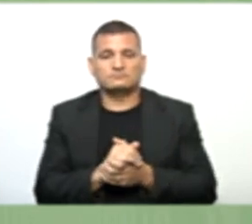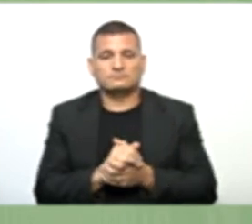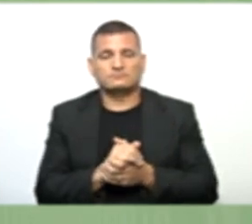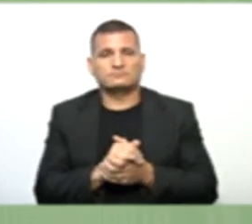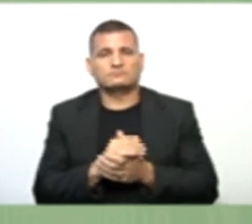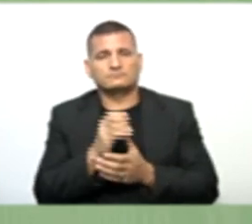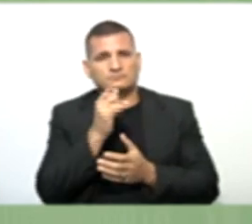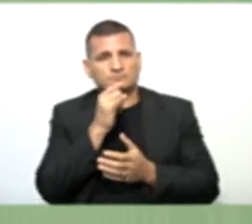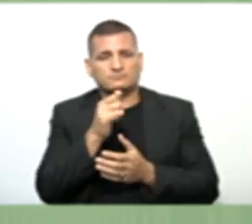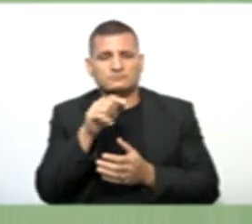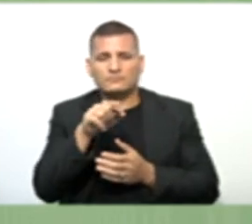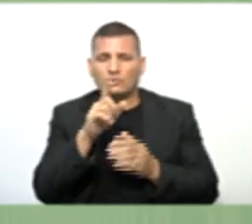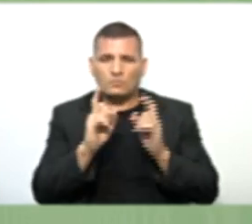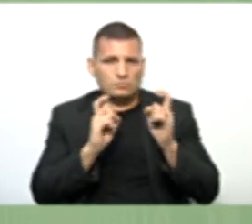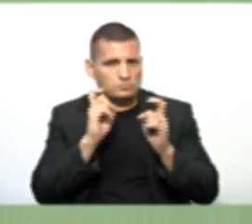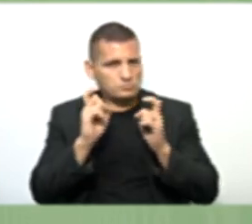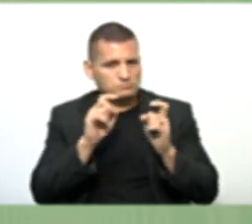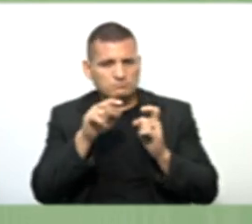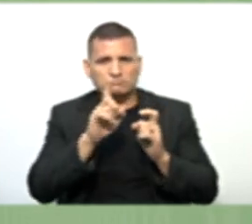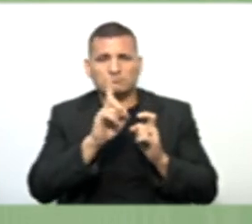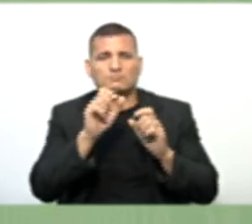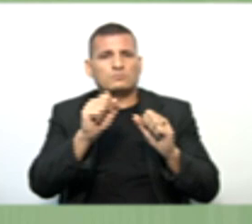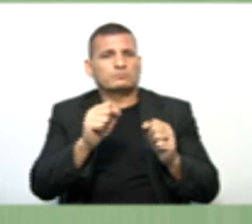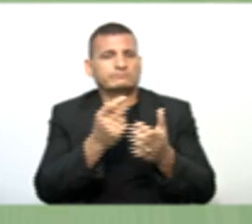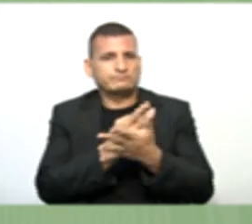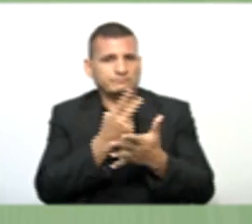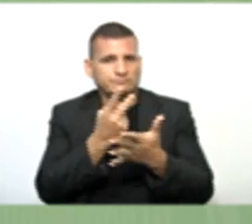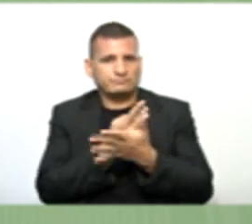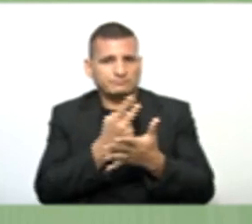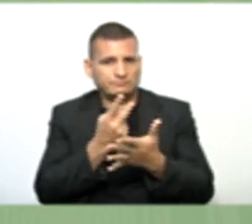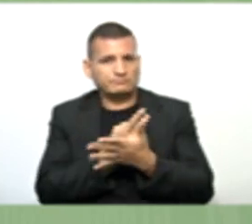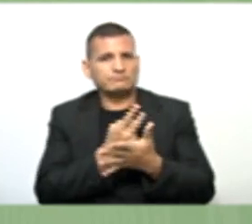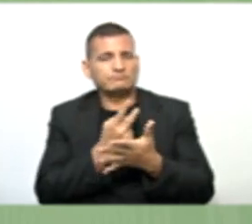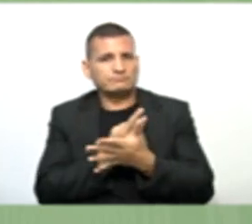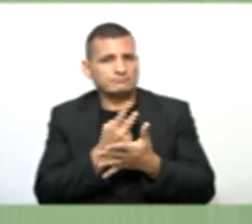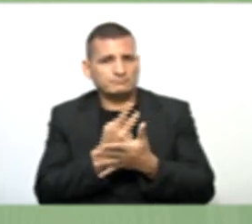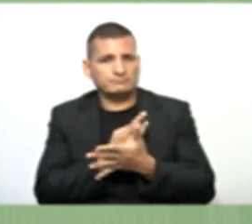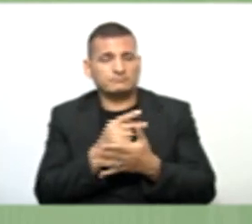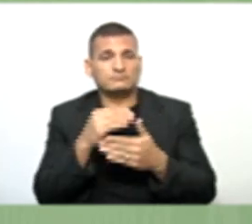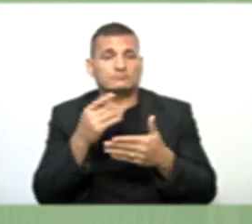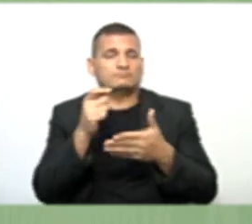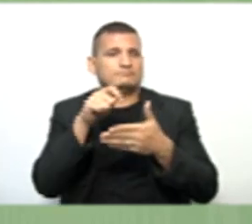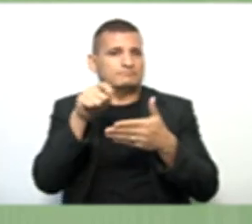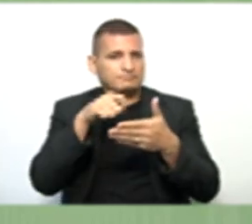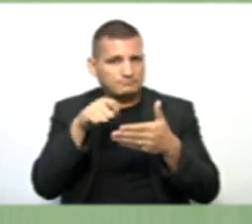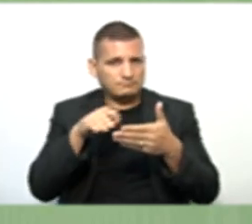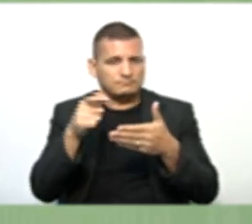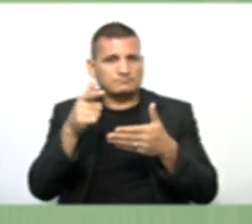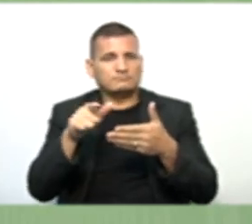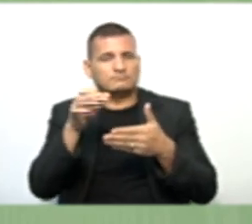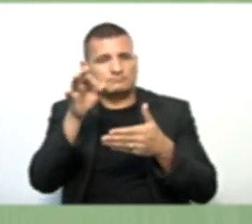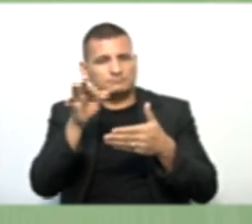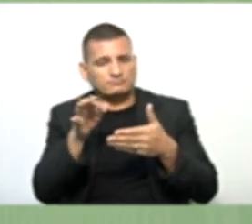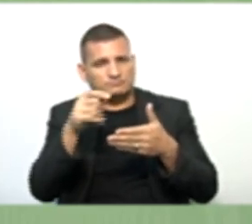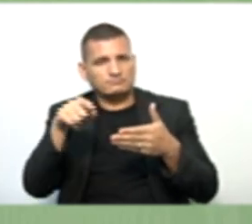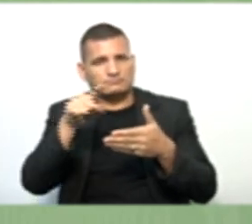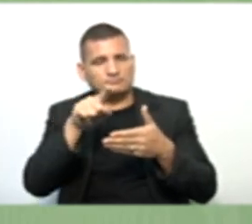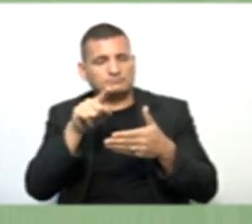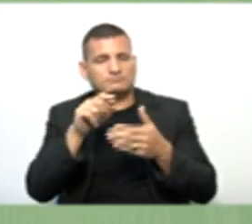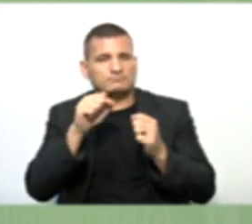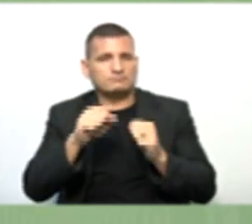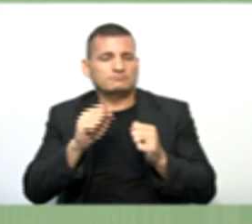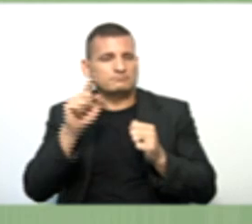se preocupar com isso, pode ter um erro, né? Input. Então, vou reescrever aqui para ele ficar certinho, para vocês poderem